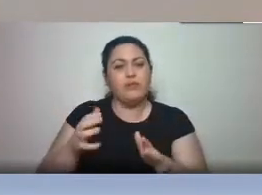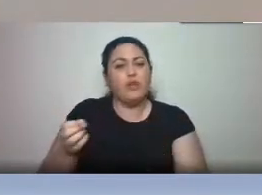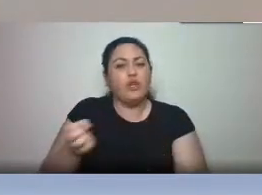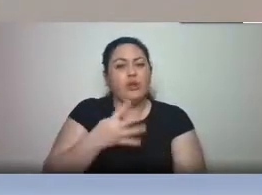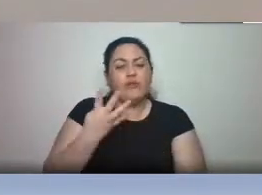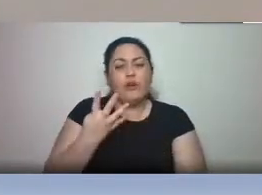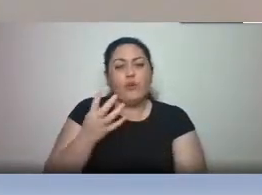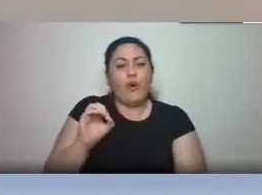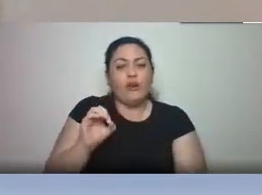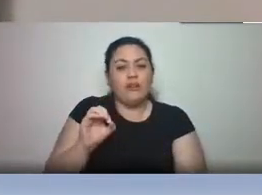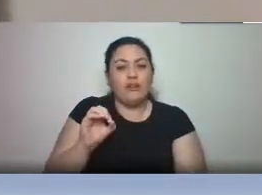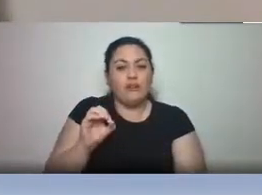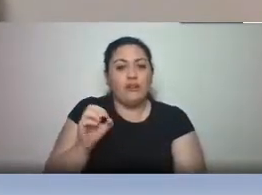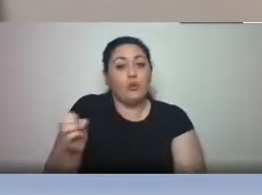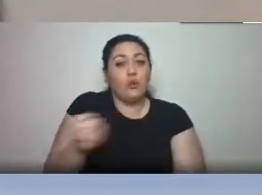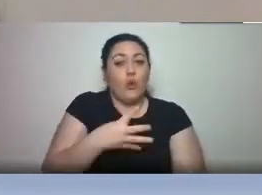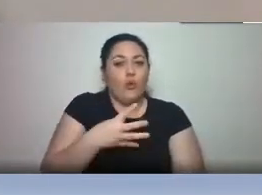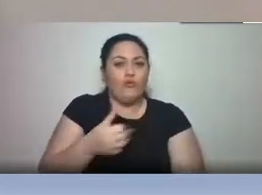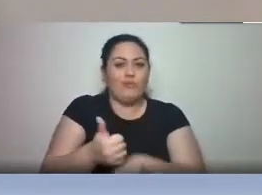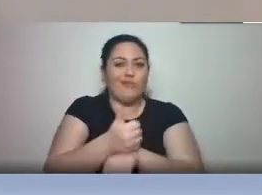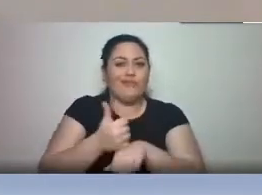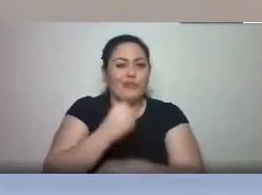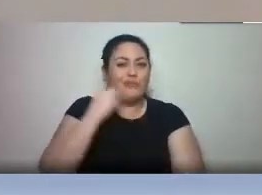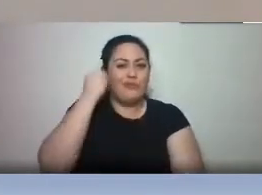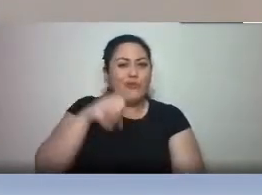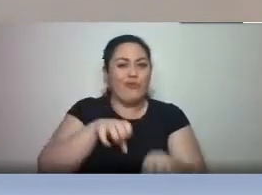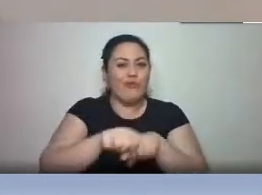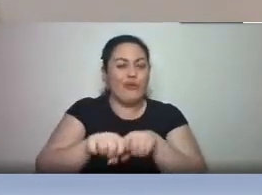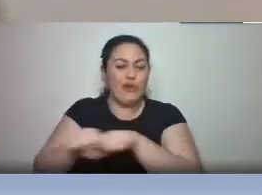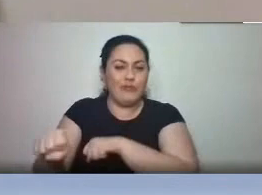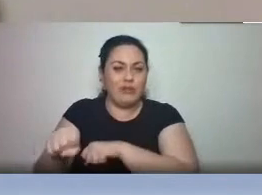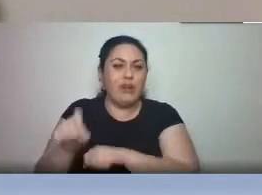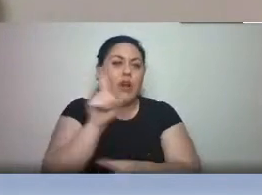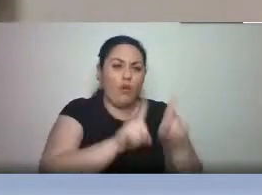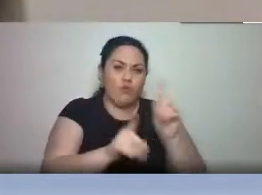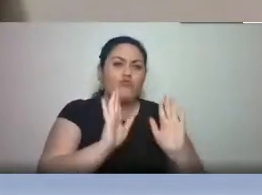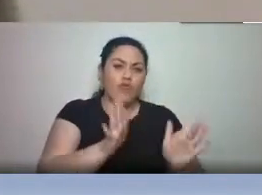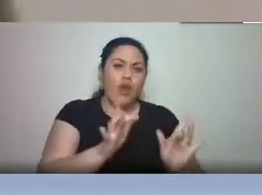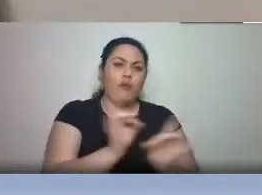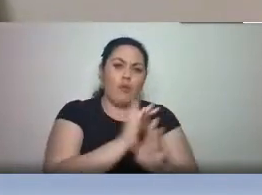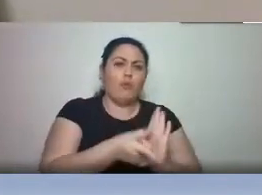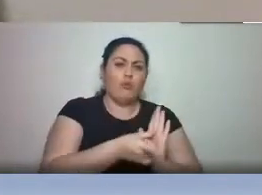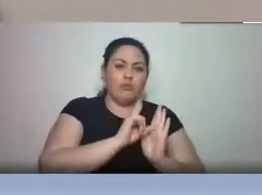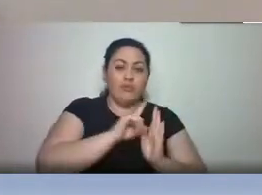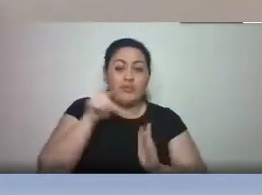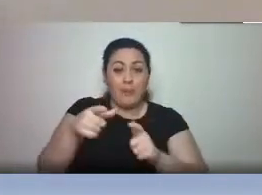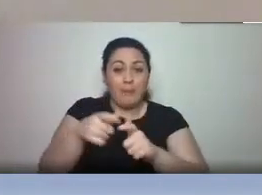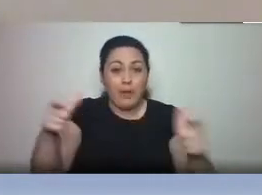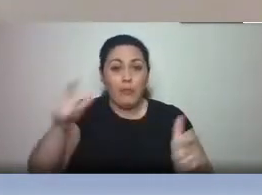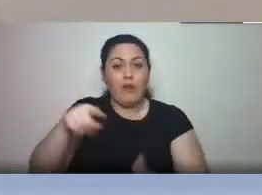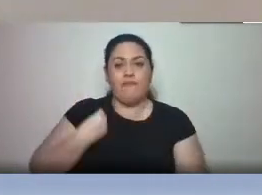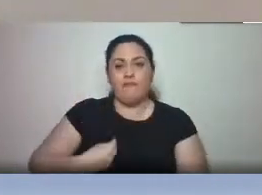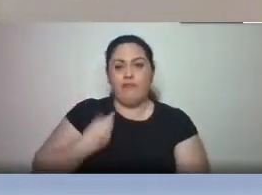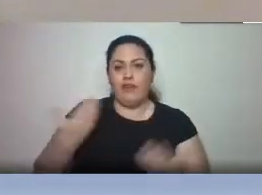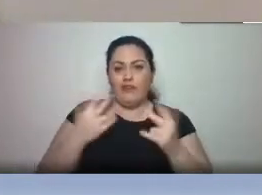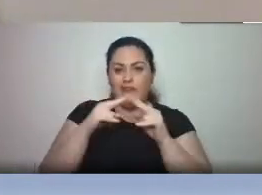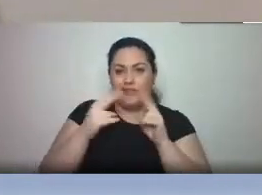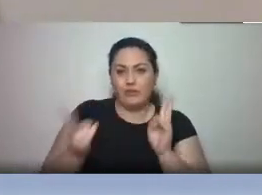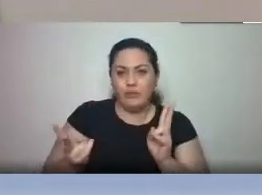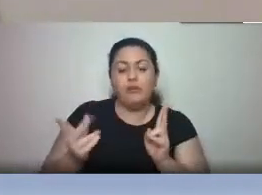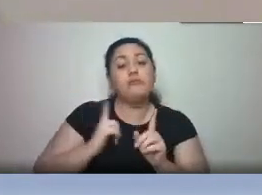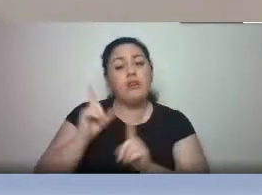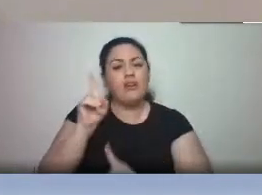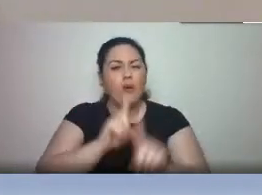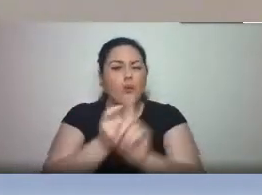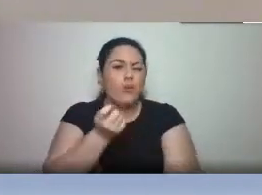a colar grau. Alguns já o fizeram, a maioria está aqui presente nessa cerimônia, e há ainda alguns